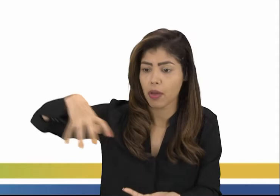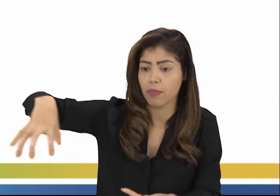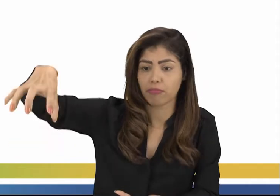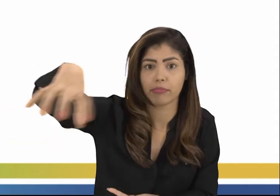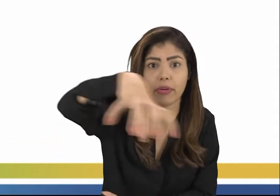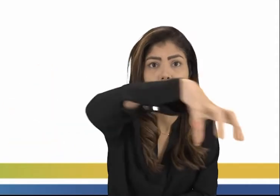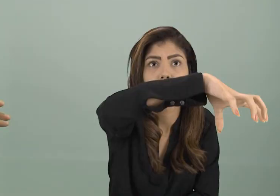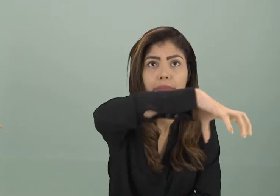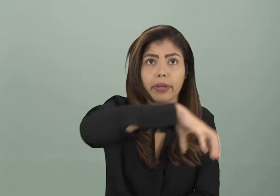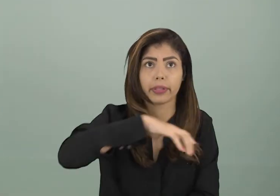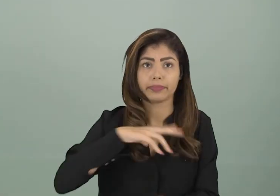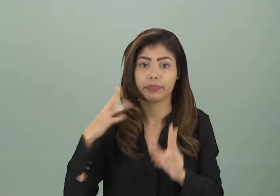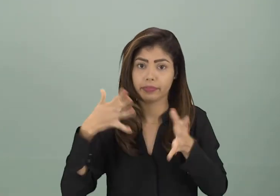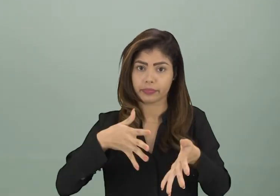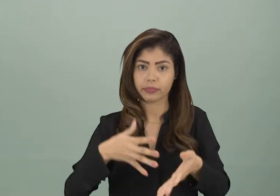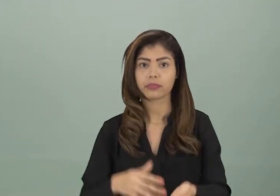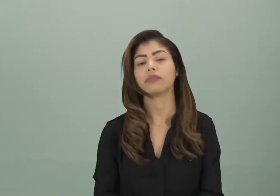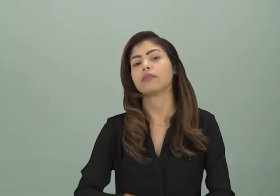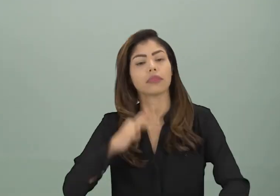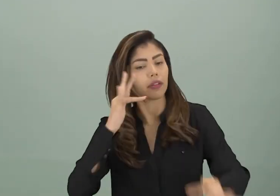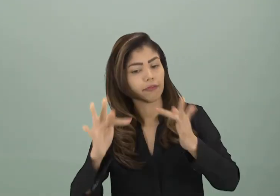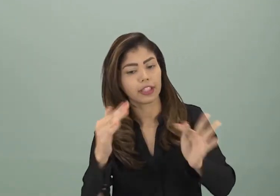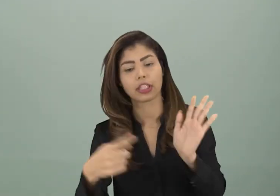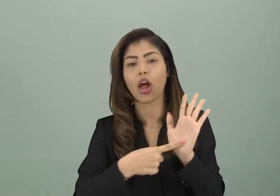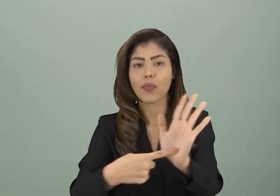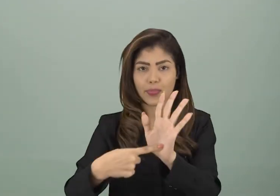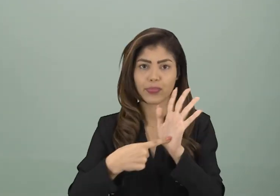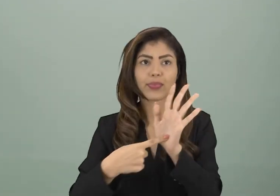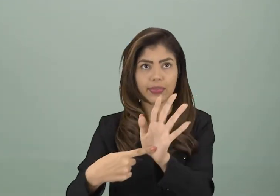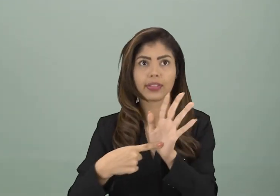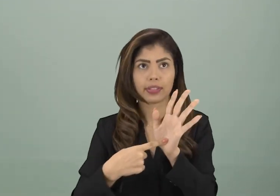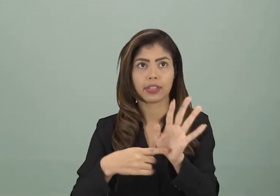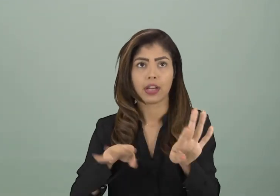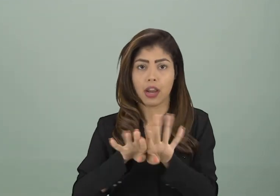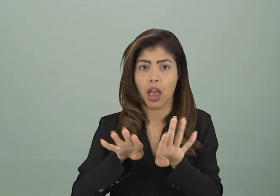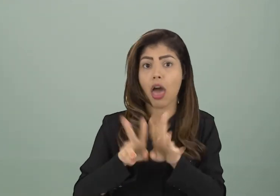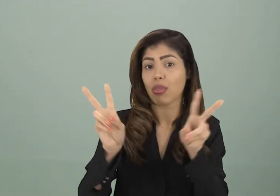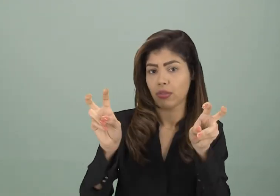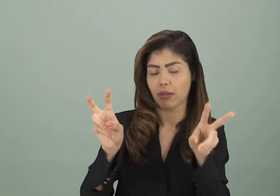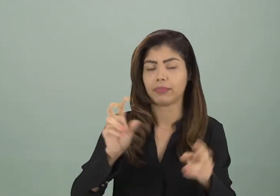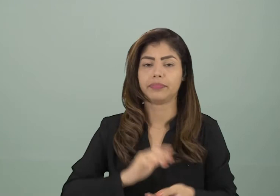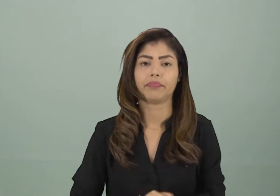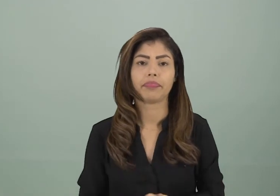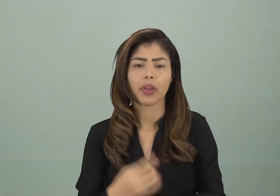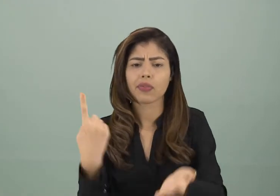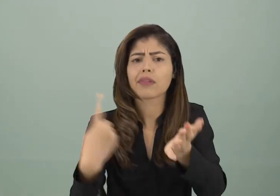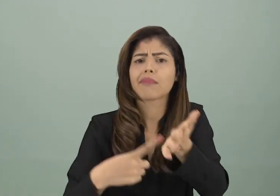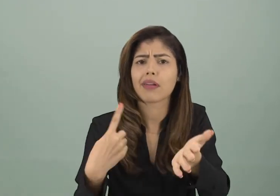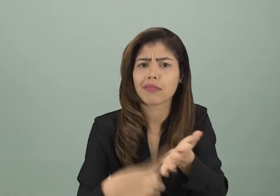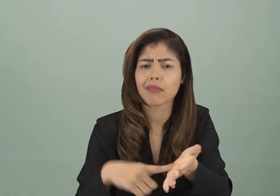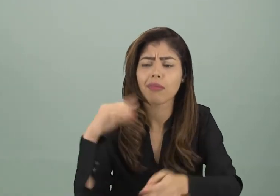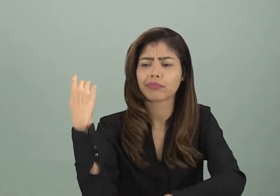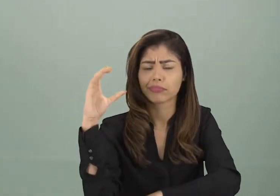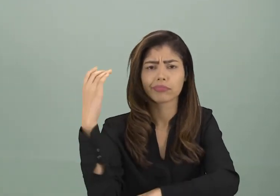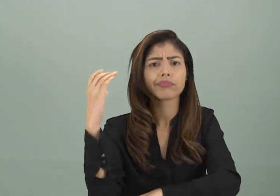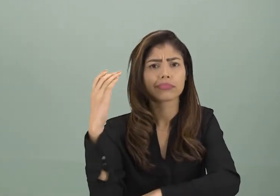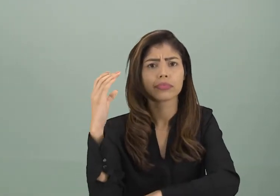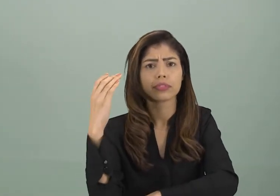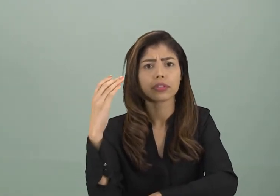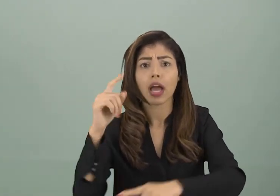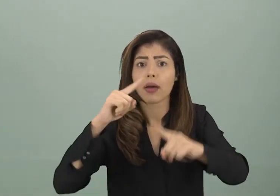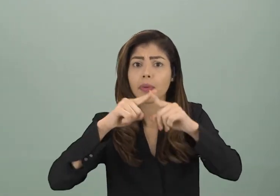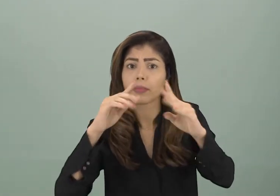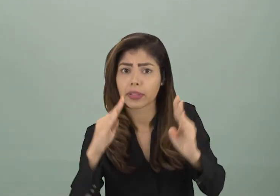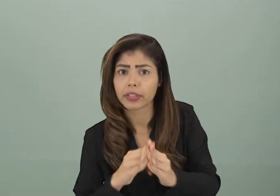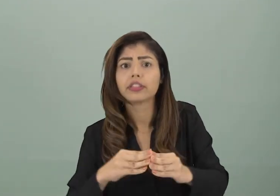e na astronomia de Aristóteles sobre esse tema, este assunto aqui. O que marcou a ciência, né? A própria igreja